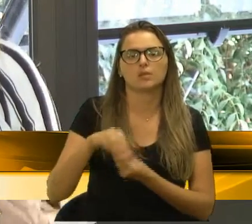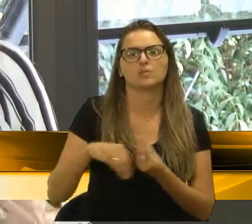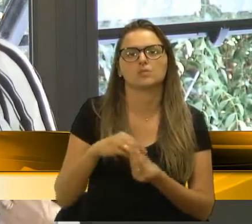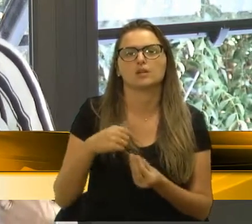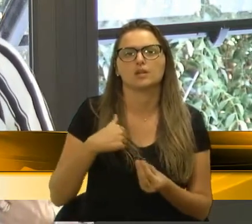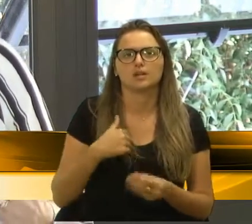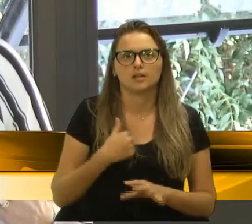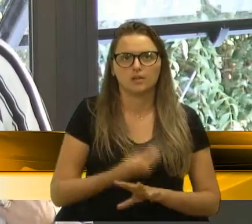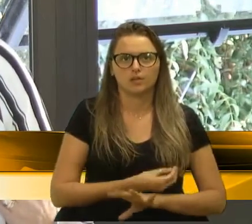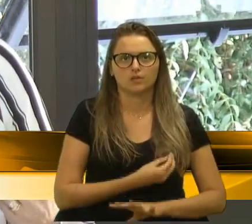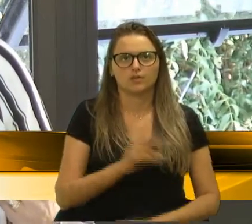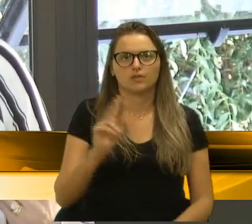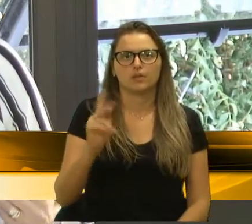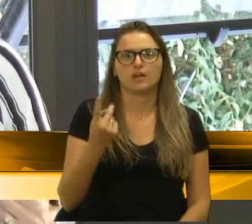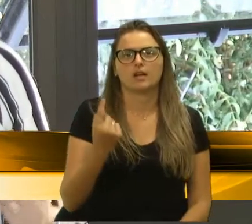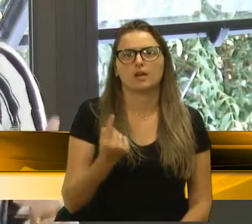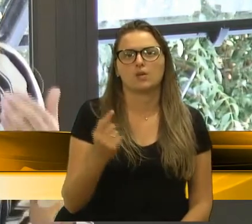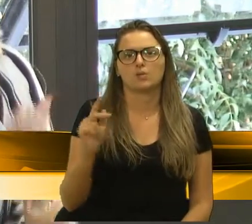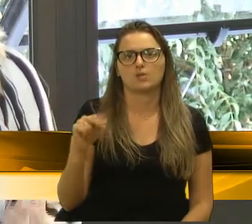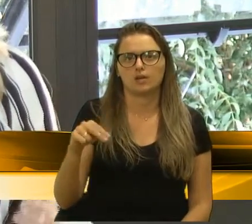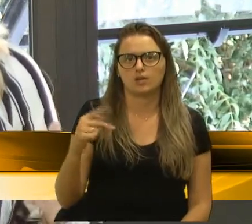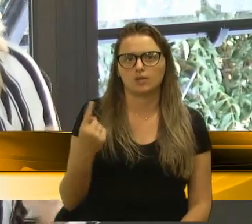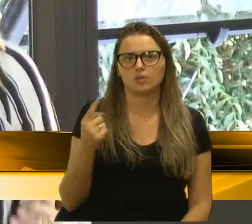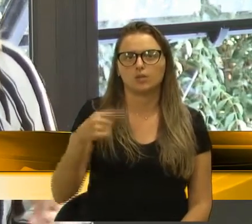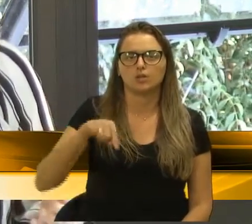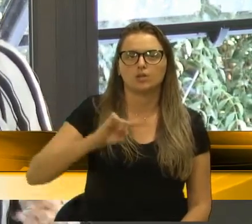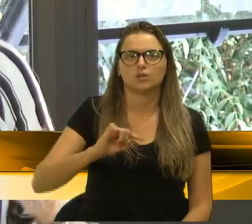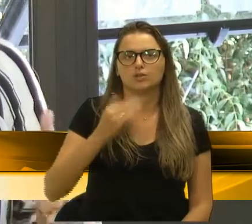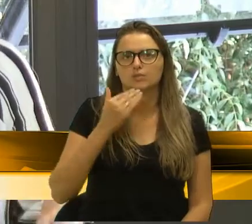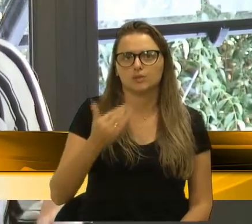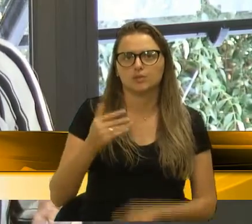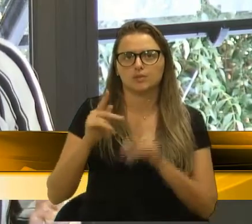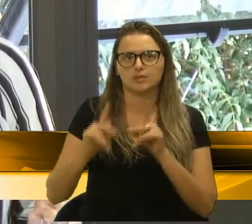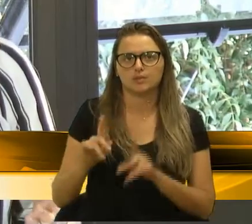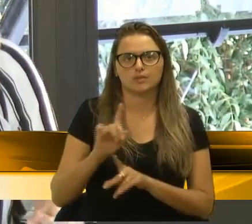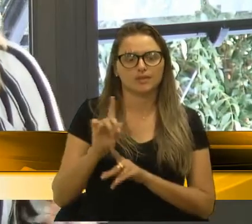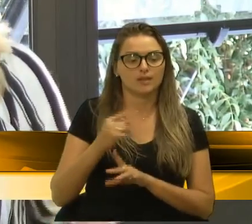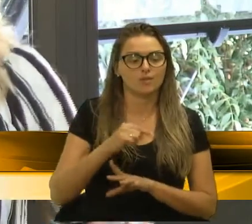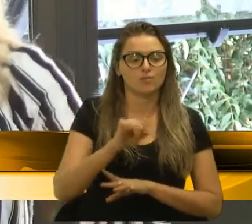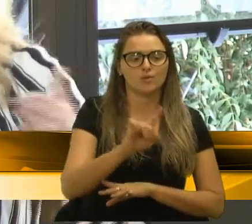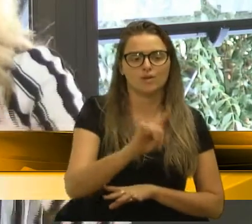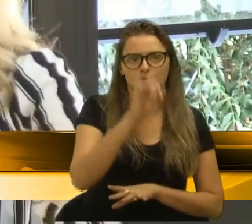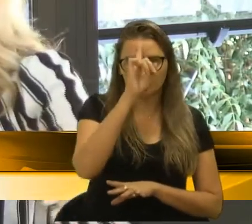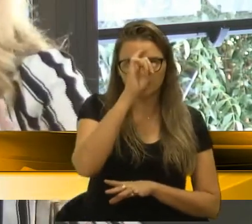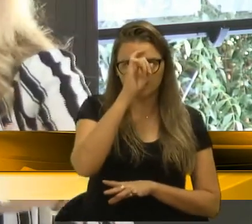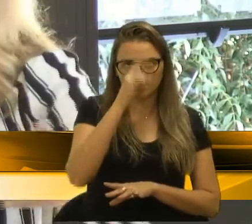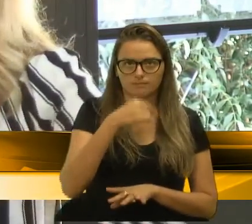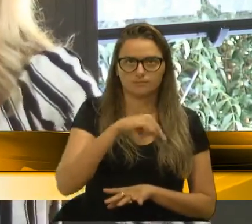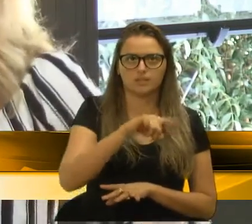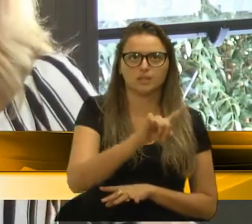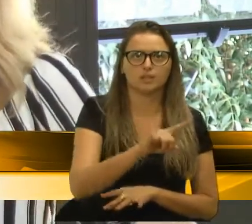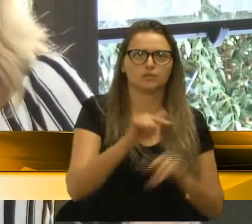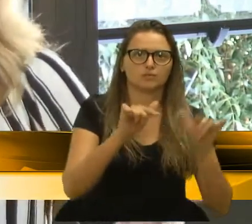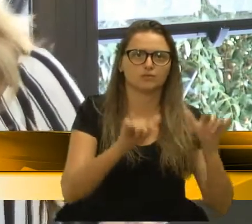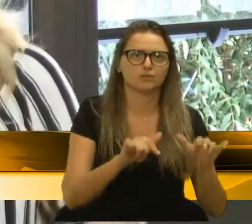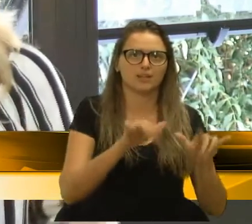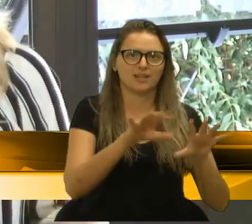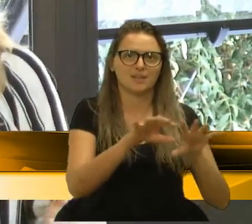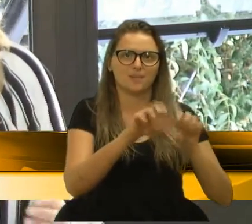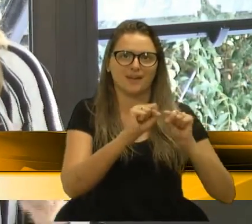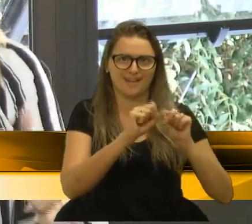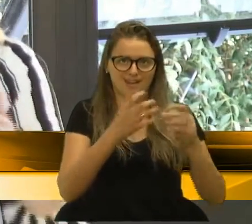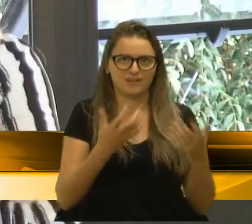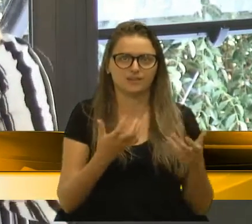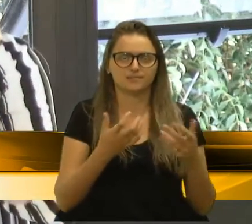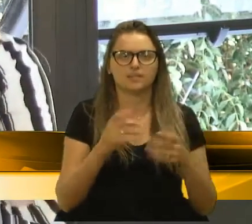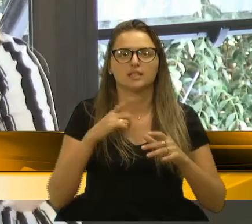a crise do H1N1 e nós pedíamos para as pessoas não irem para o hospital, porque elas estavam indo onde elas se contaminavam. Então, ter